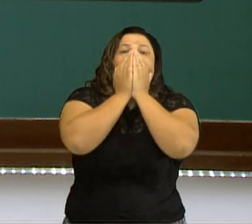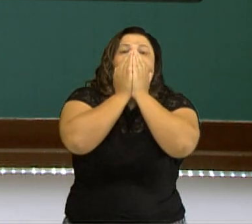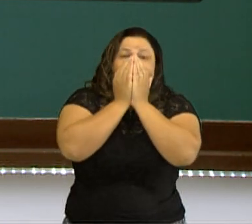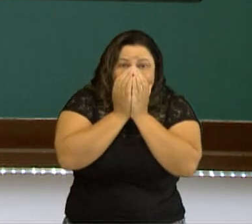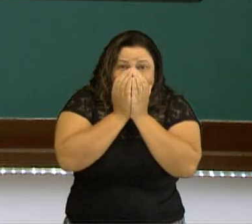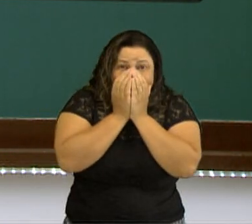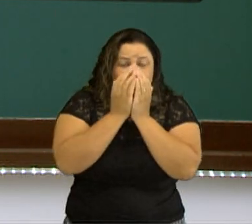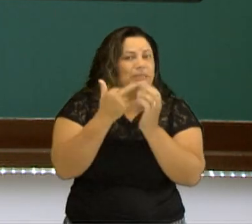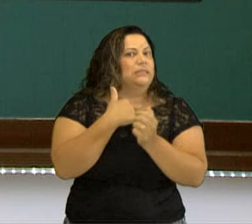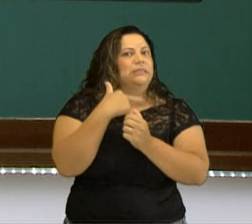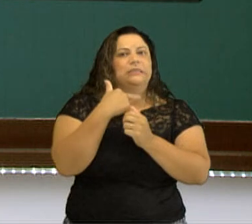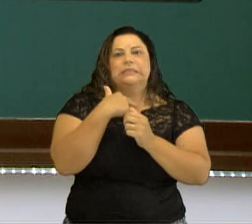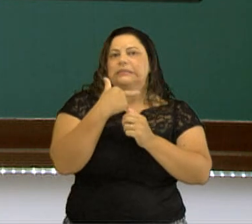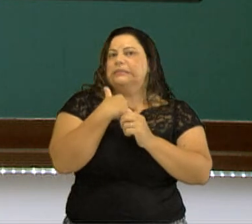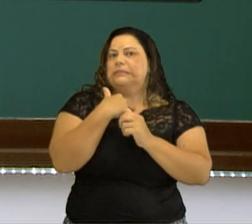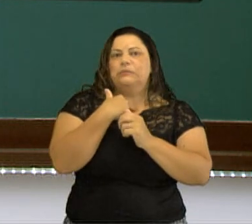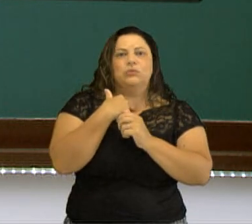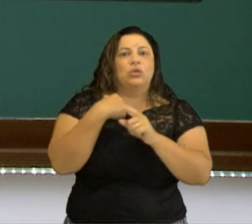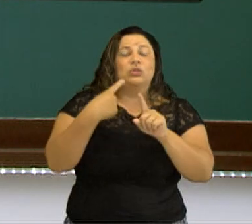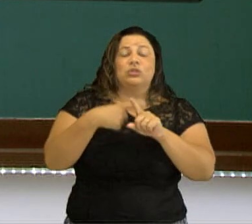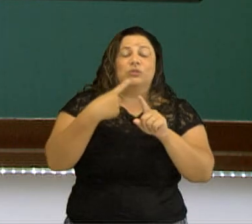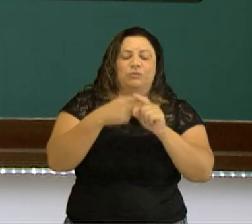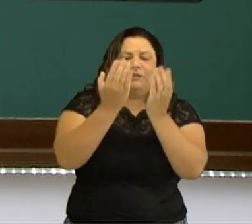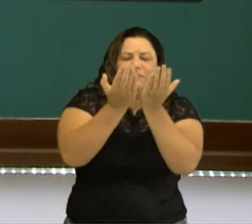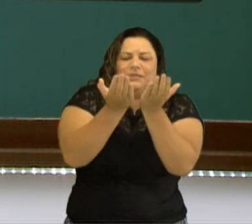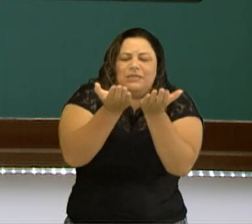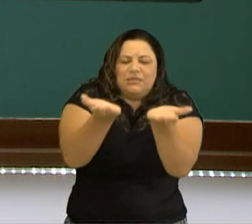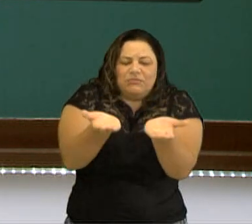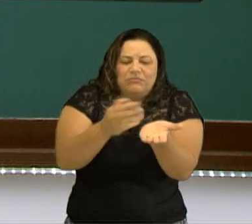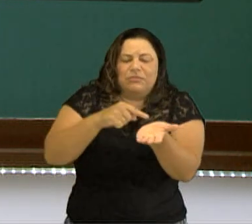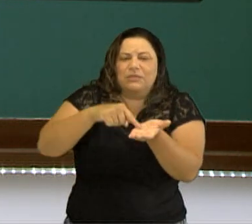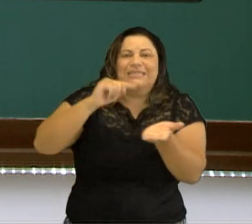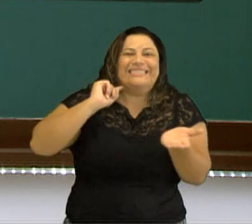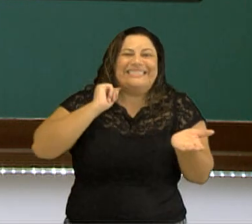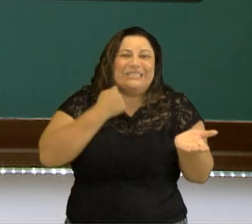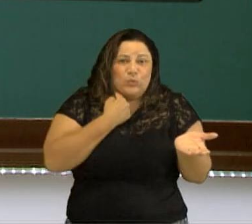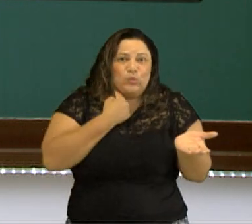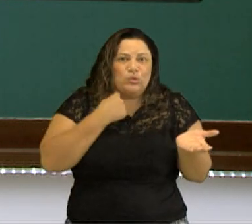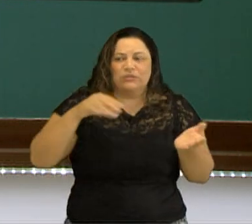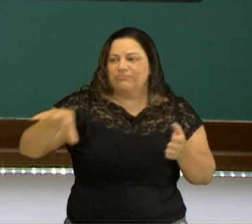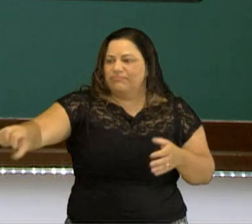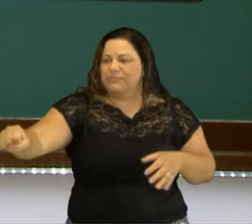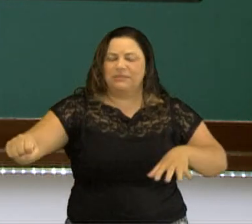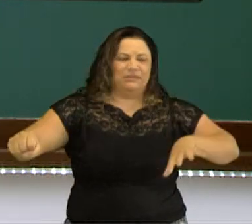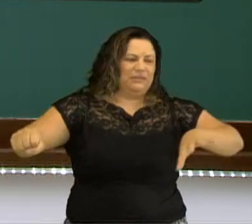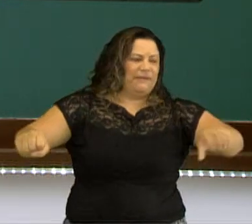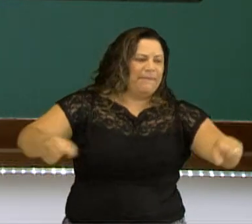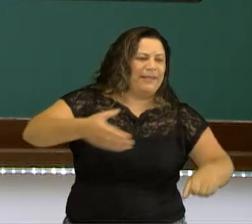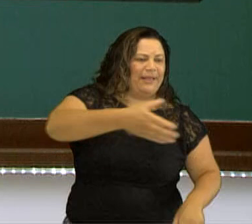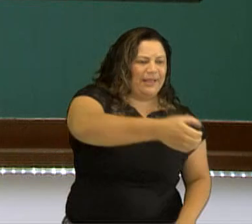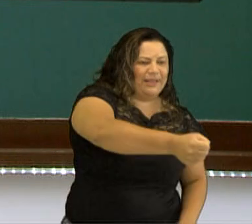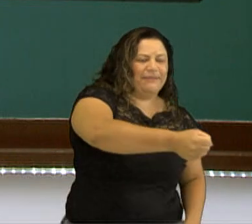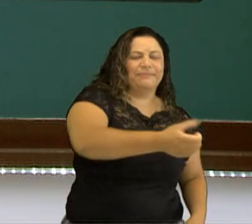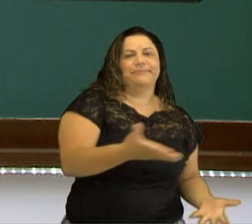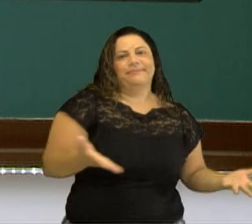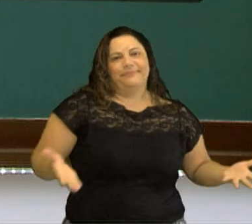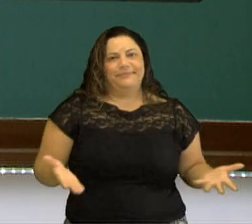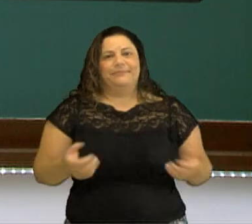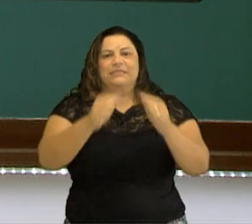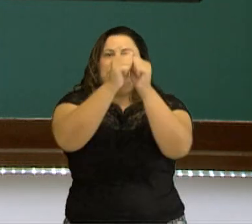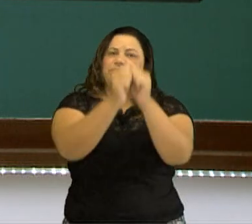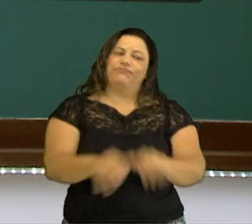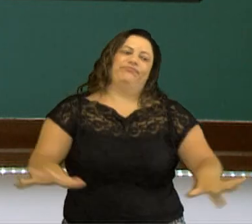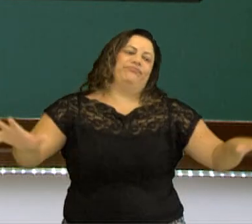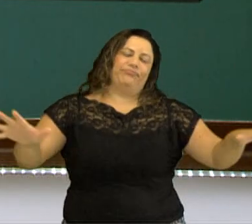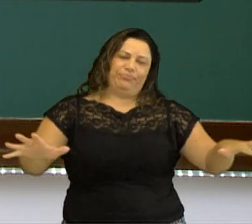colocar a mão no rosto, você vai ficar com as gotículas na mão. E aí você pode tocar em outros lugares, pegar na mão do seu amigo, e aí você vai transmitir isso para